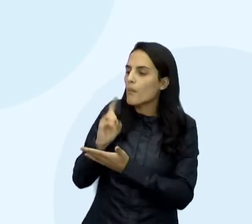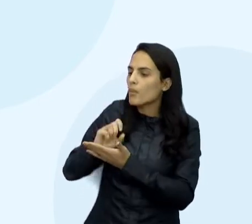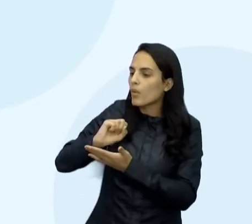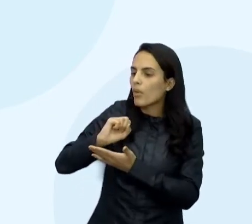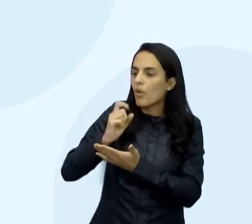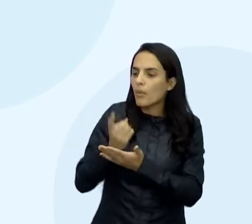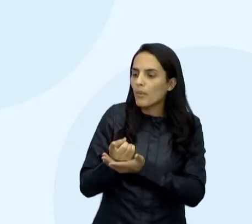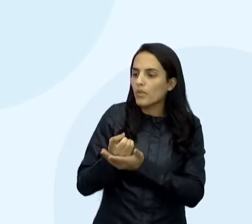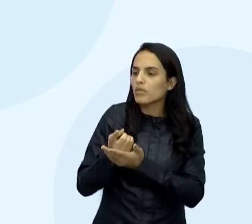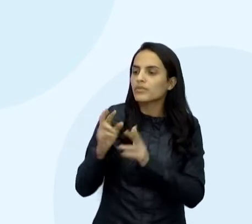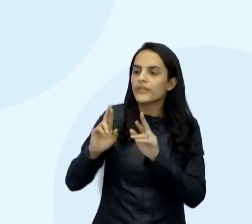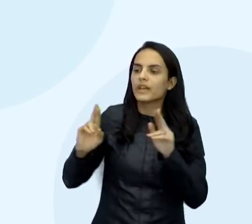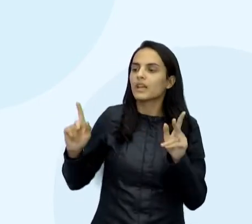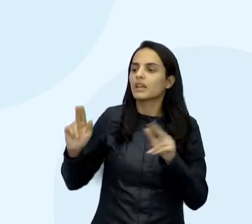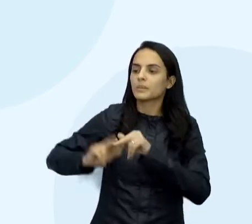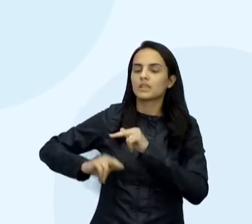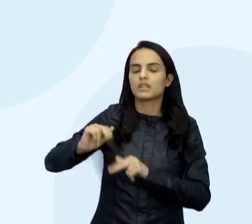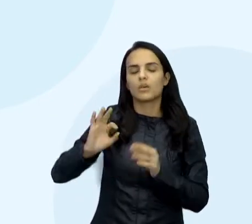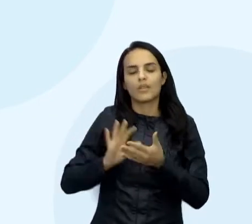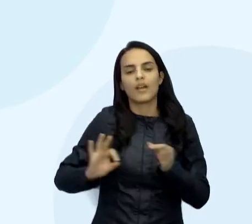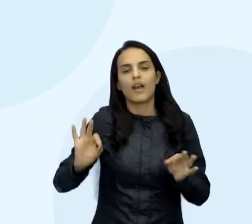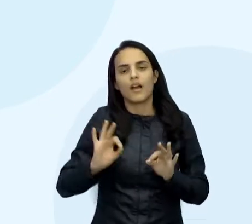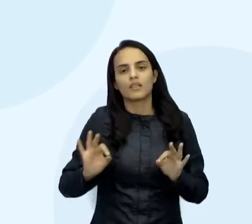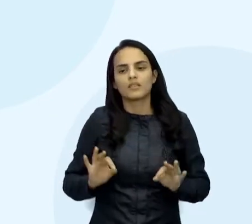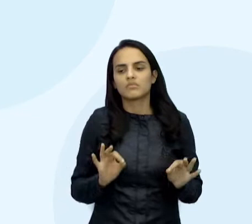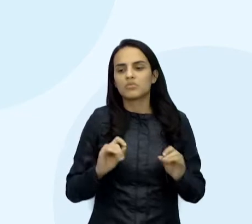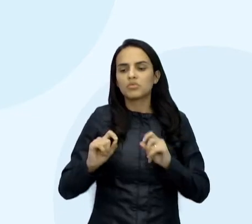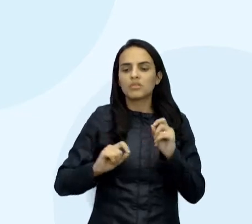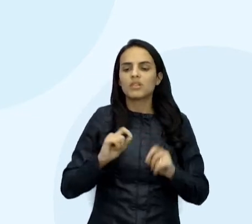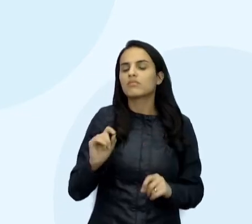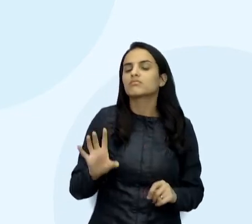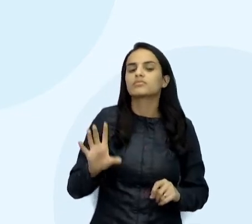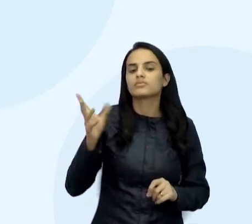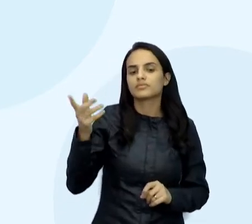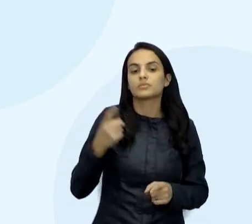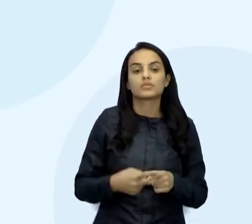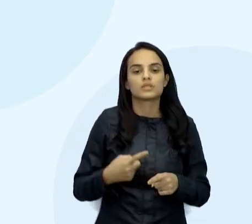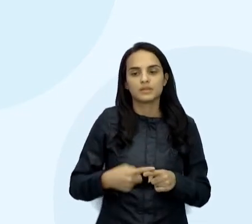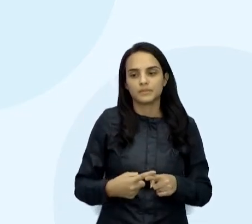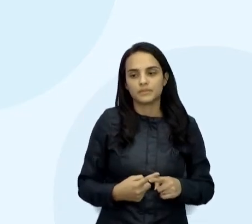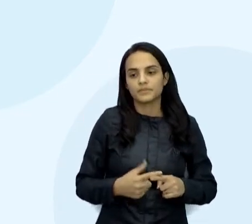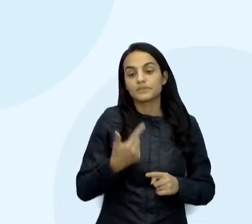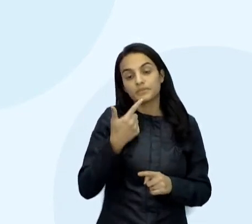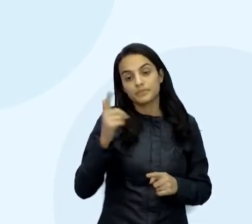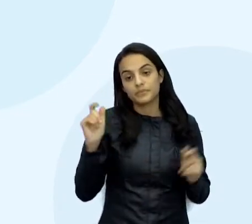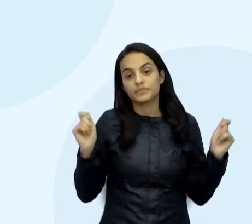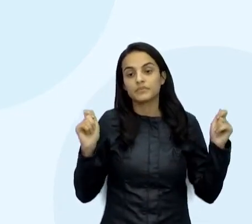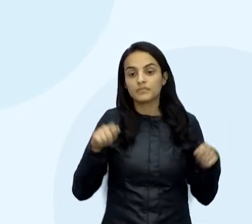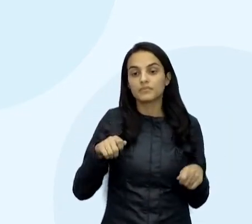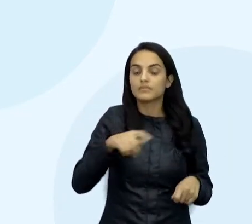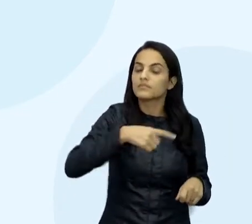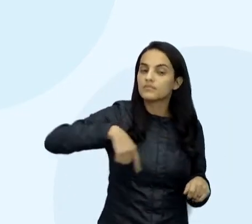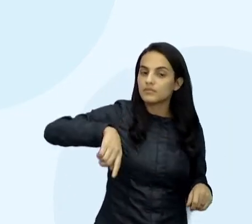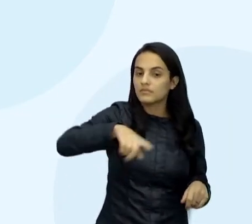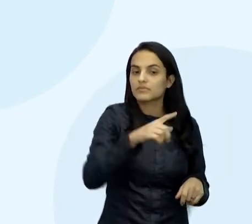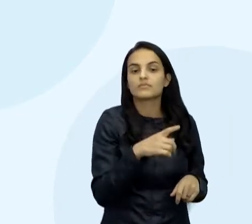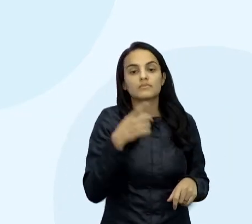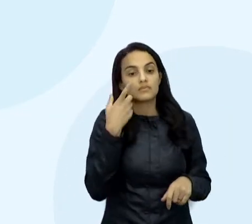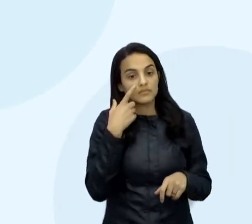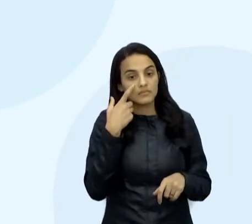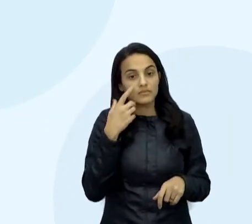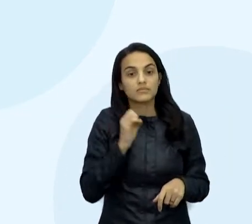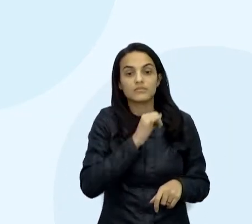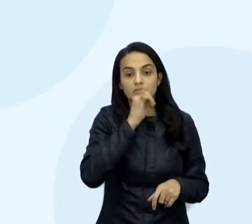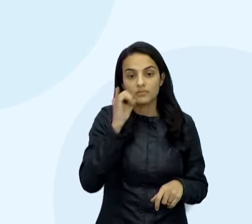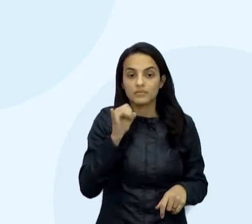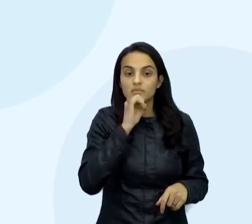diferenciado, nem nada disso, né? Então a gente tem que pensar em outra hipótese. Então, uma outra possibilidade é a gente ver se